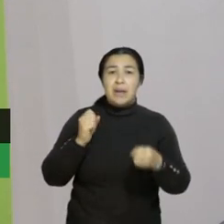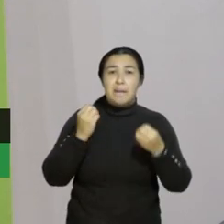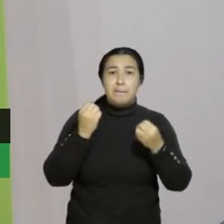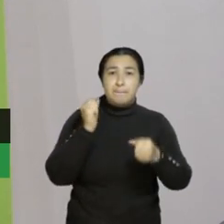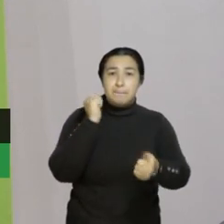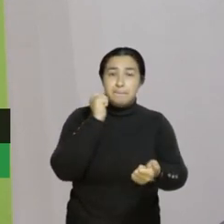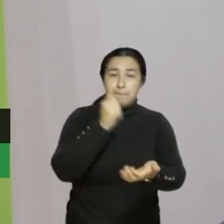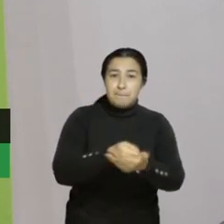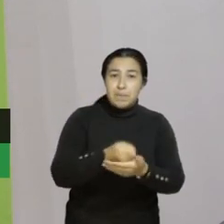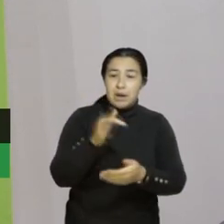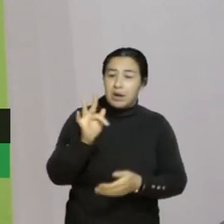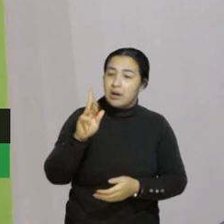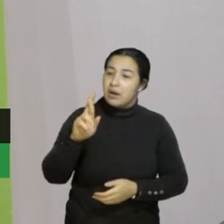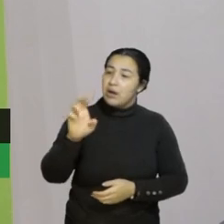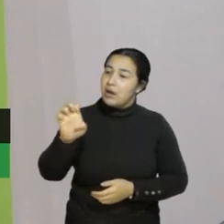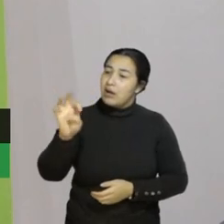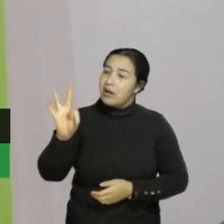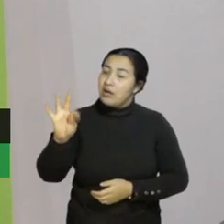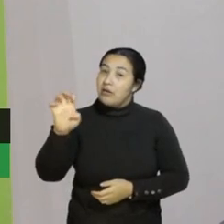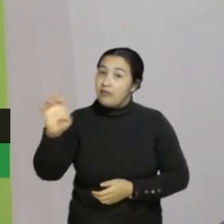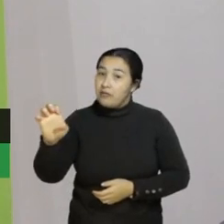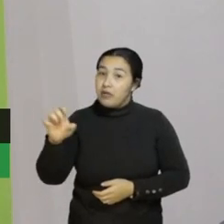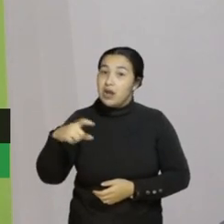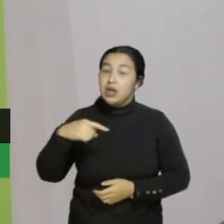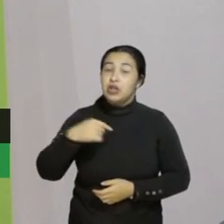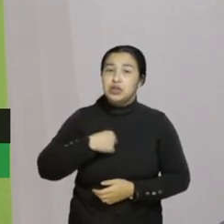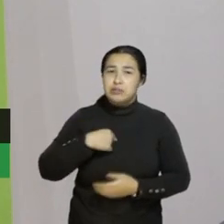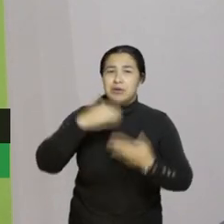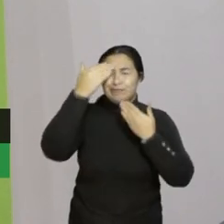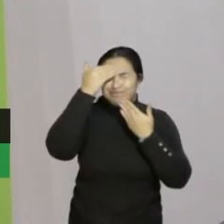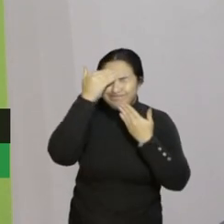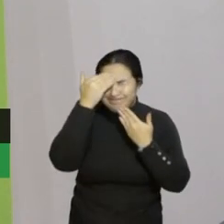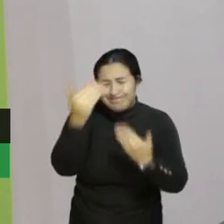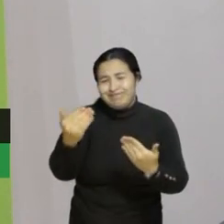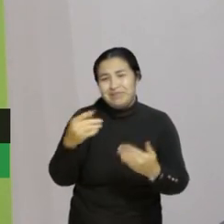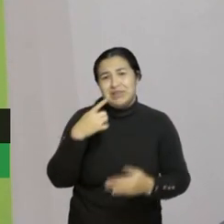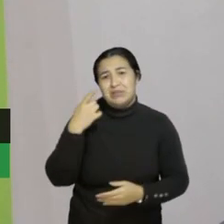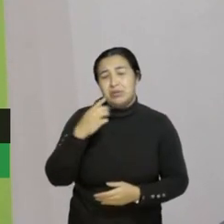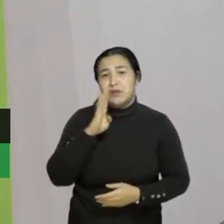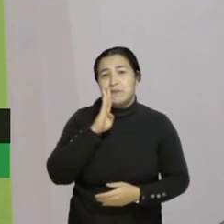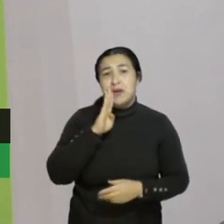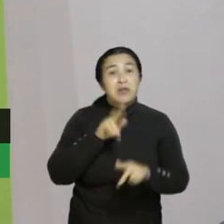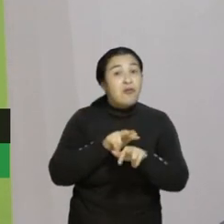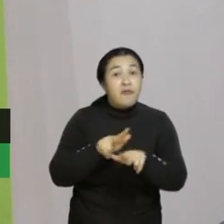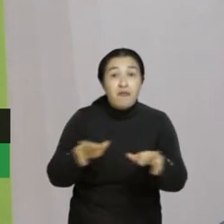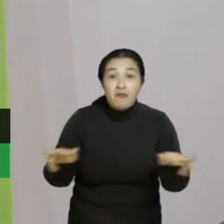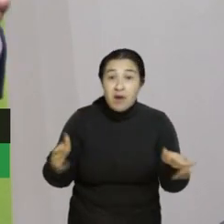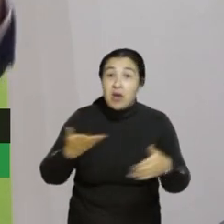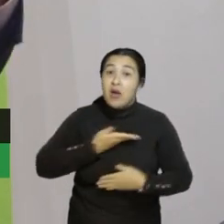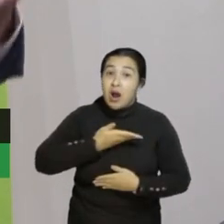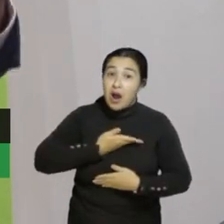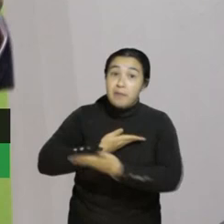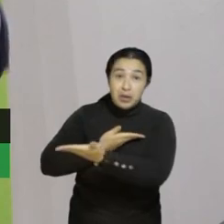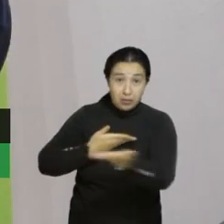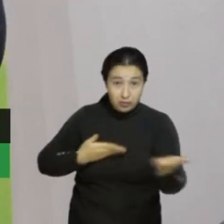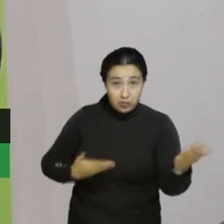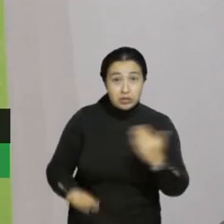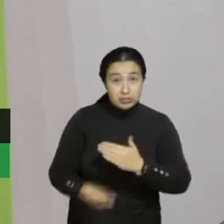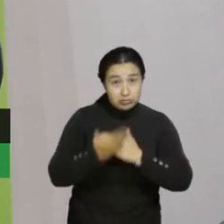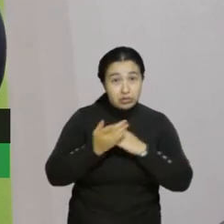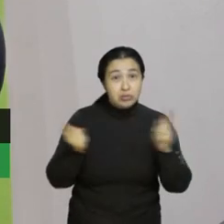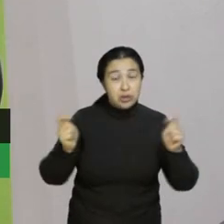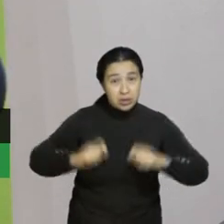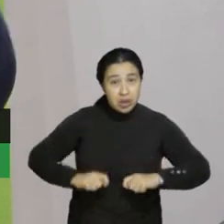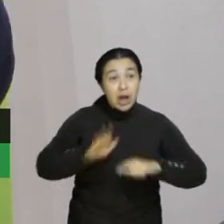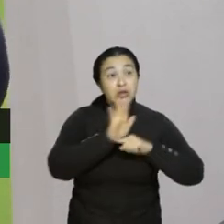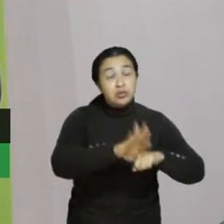Um parceiro incansável. Fica o meu agradecimento ao deputado Berlanda. E tantos outros colegas deputados aqui, que eu tenho